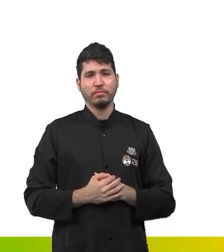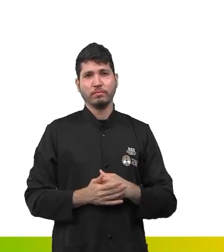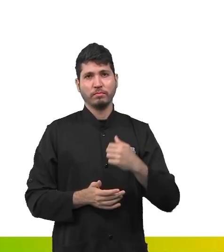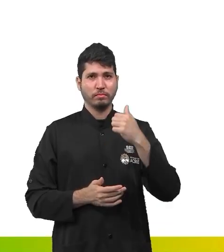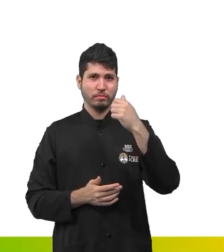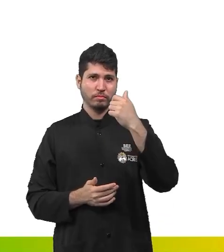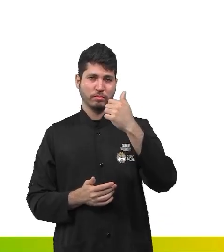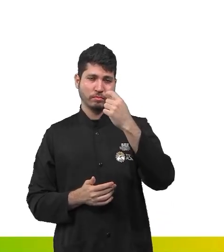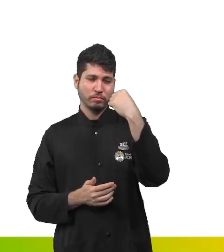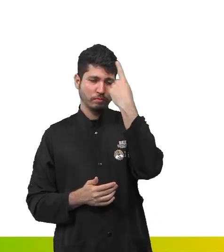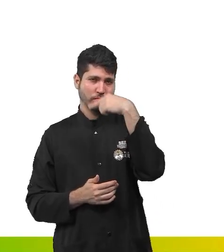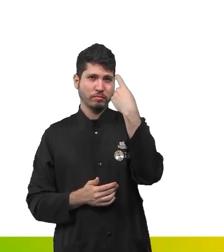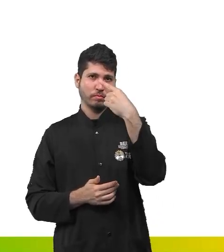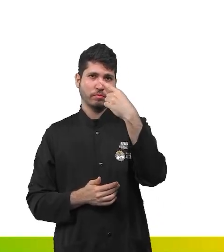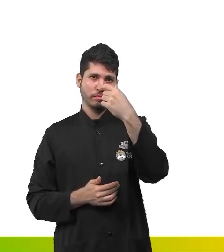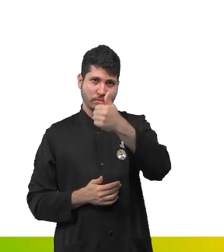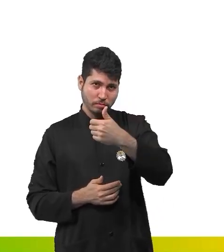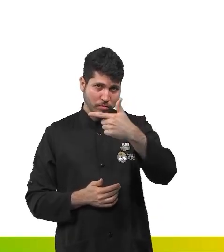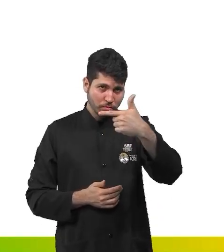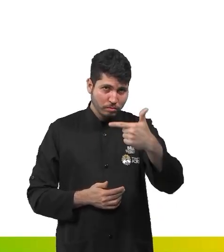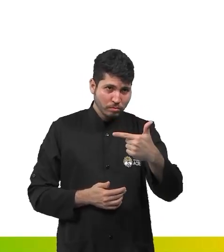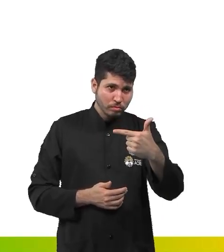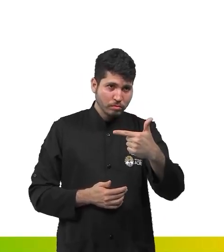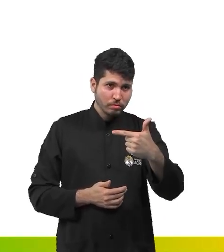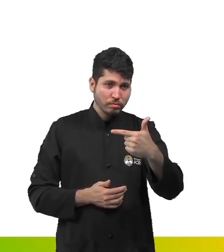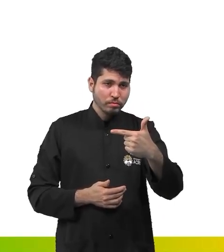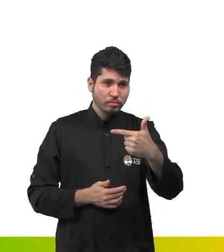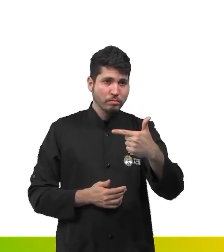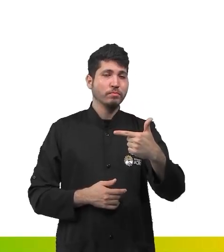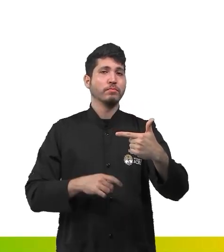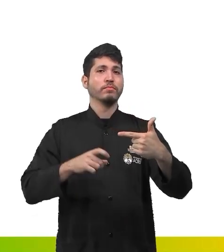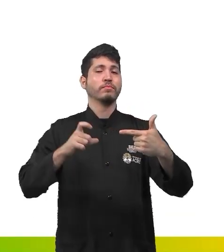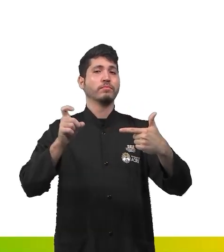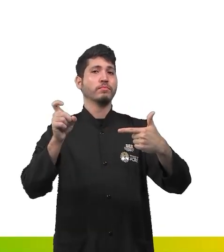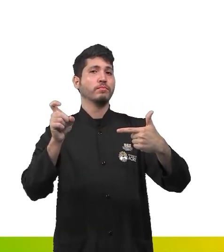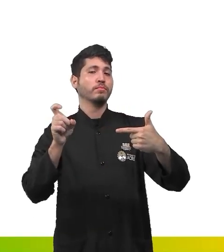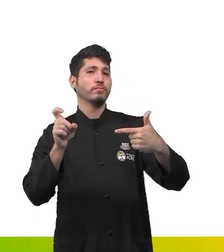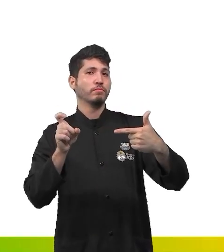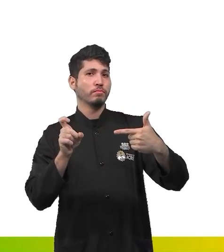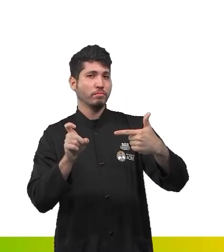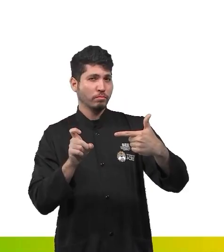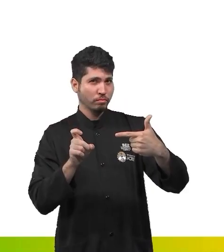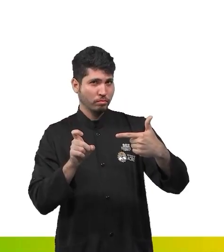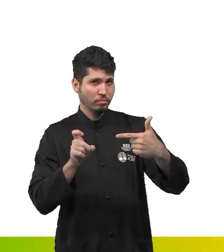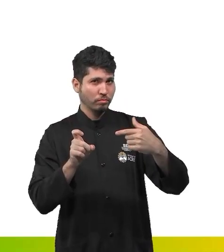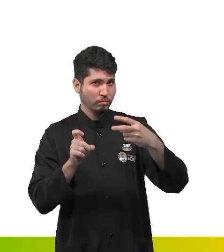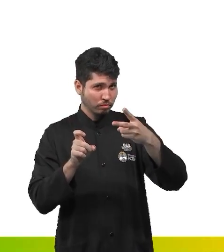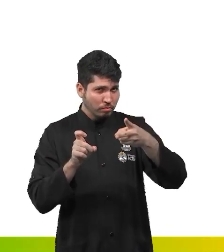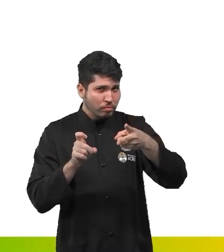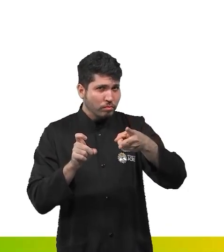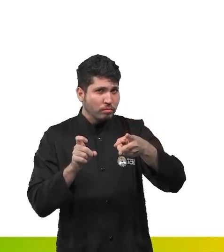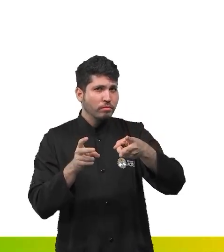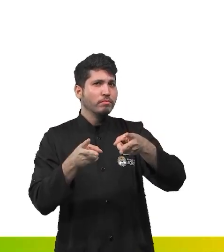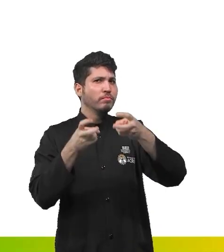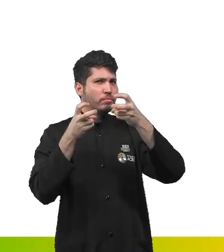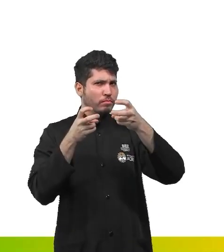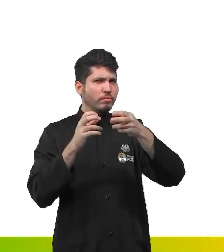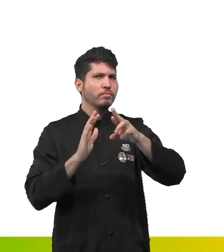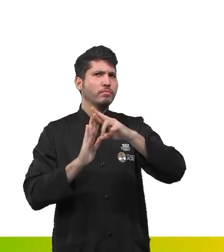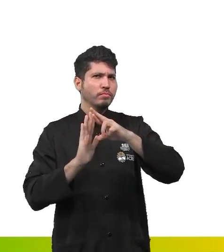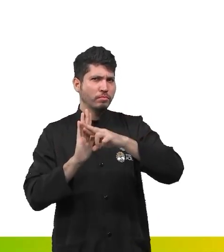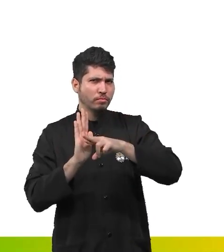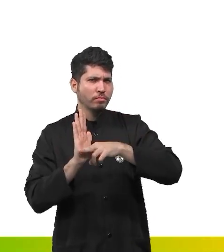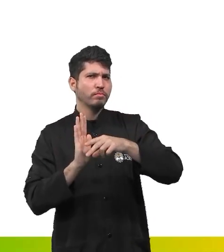horas, nós vamos ter X impressões. Olha aí a regra de 3. E aqui nós